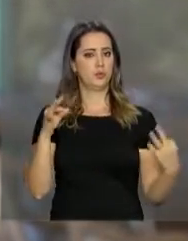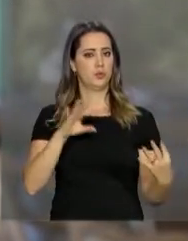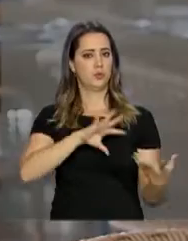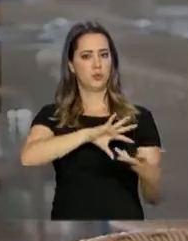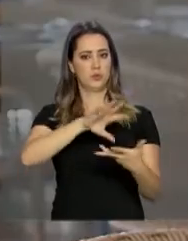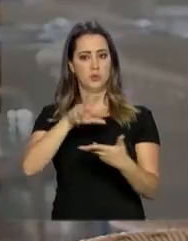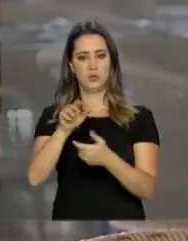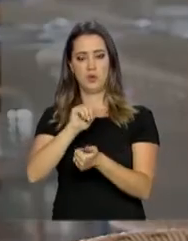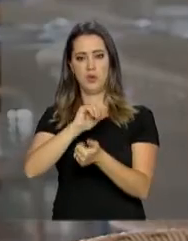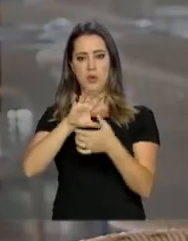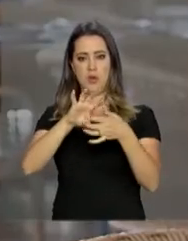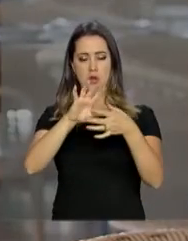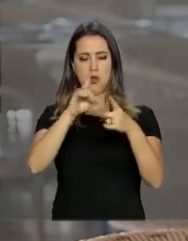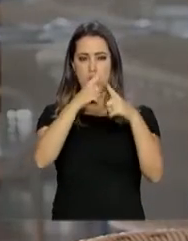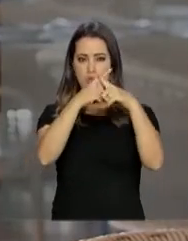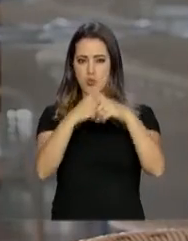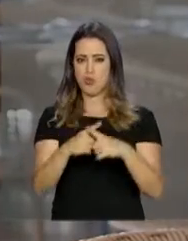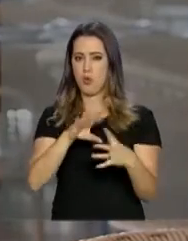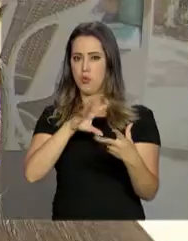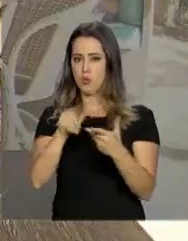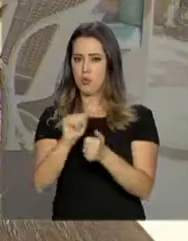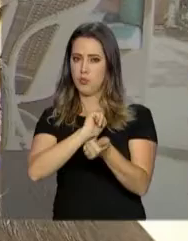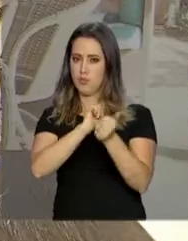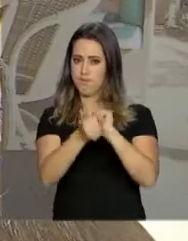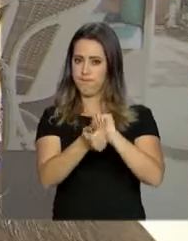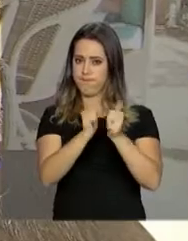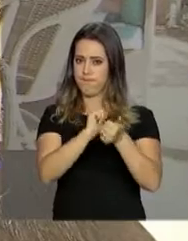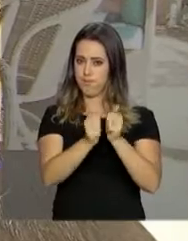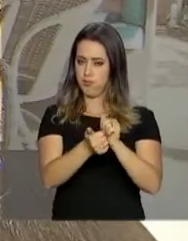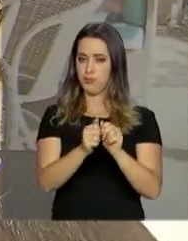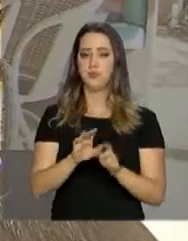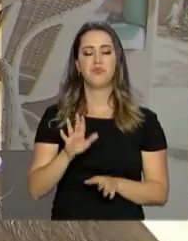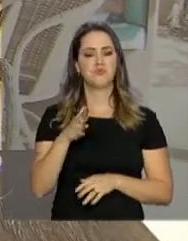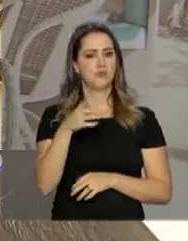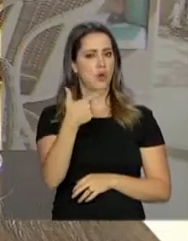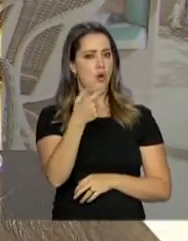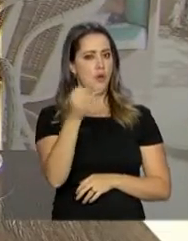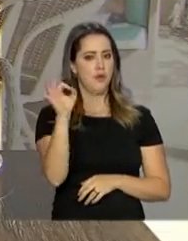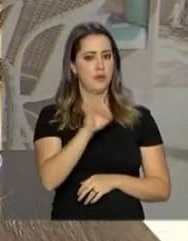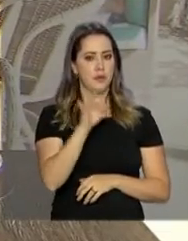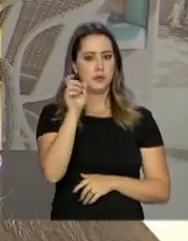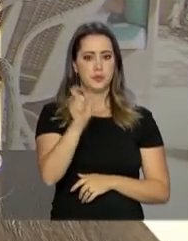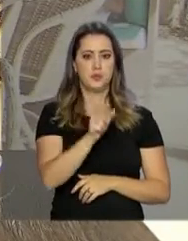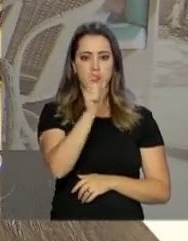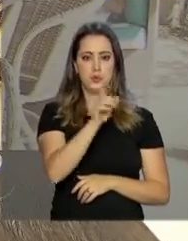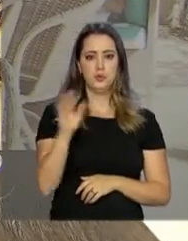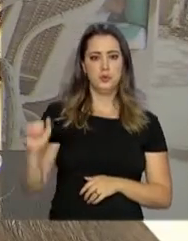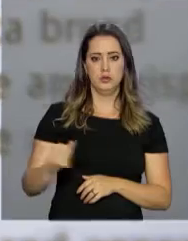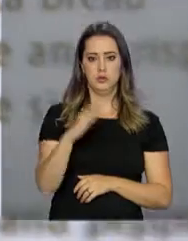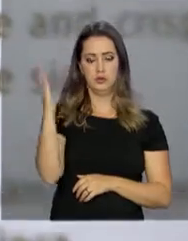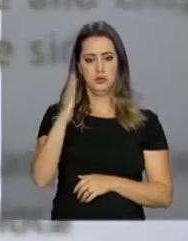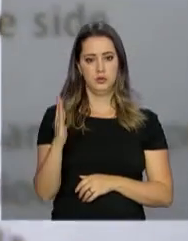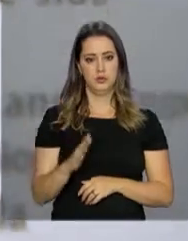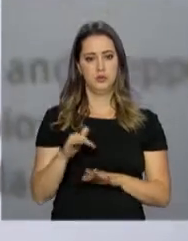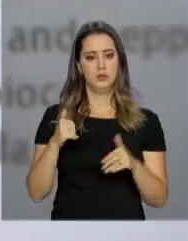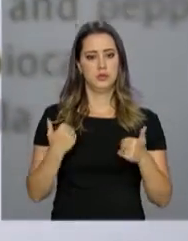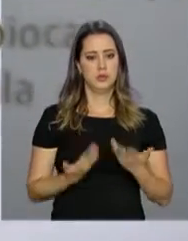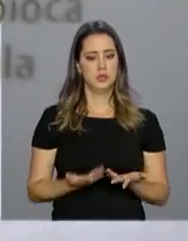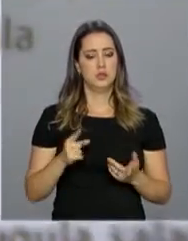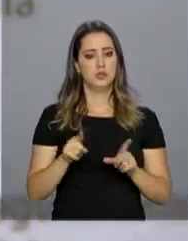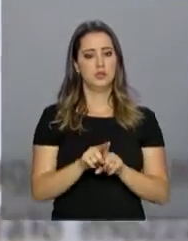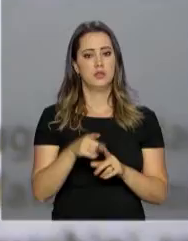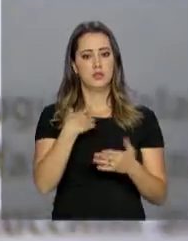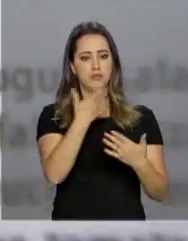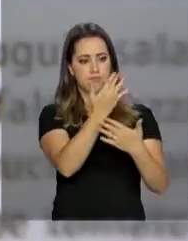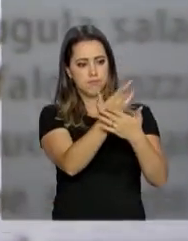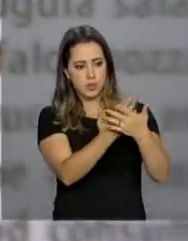e que isso ficou como legado aproximadamente 20% de seus clientes são estrangeiros por isso têm